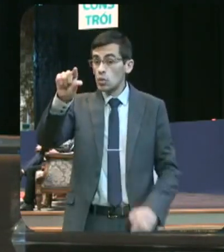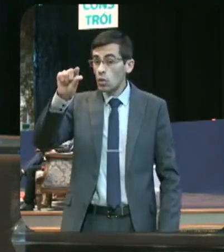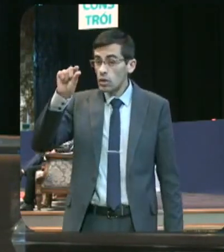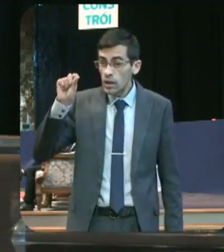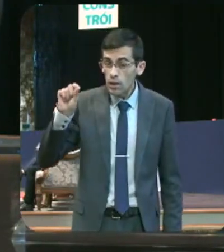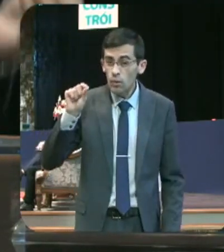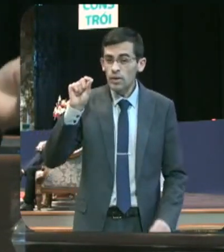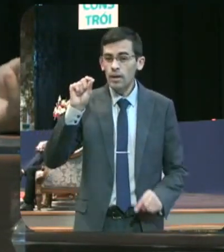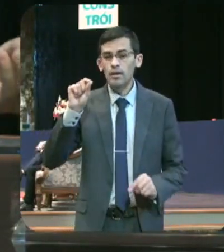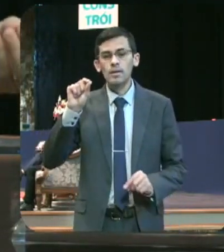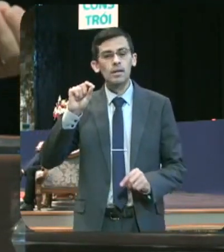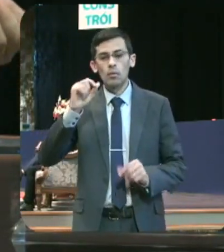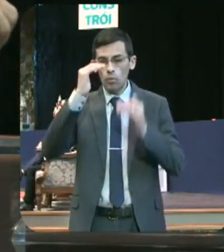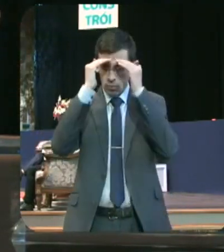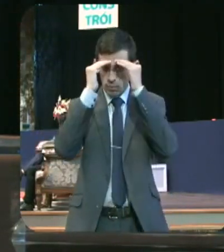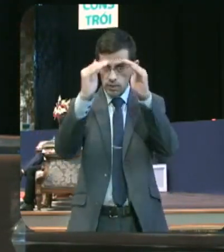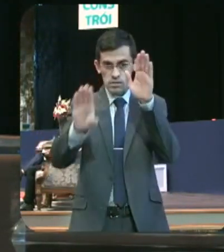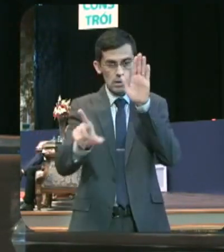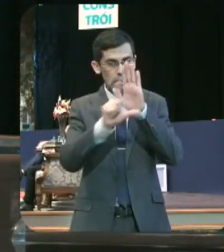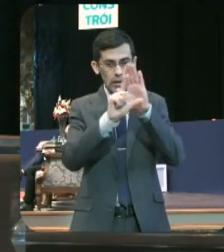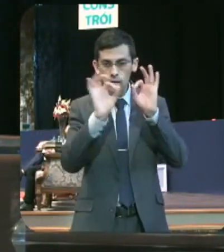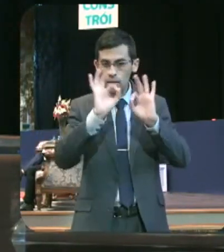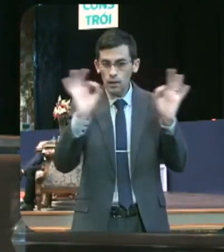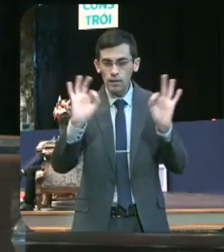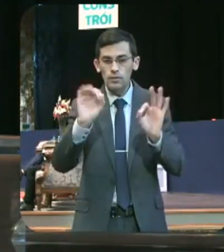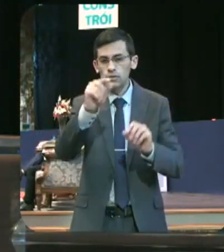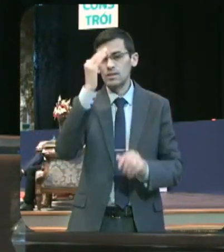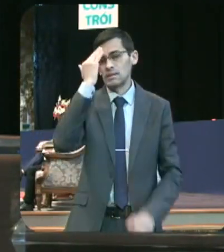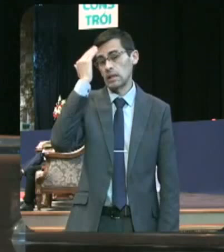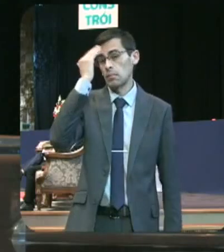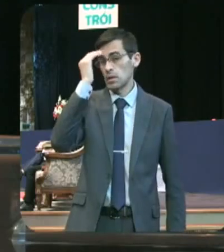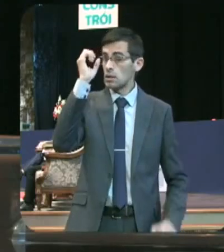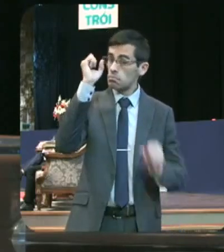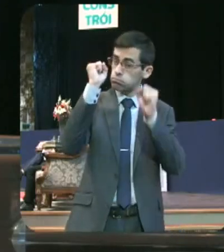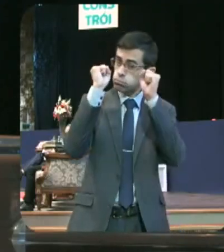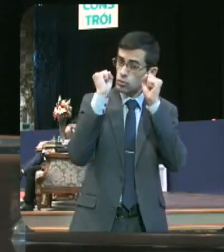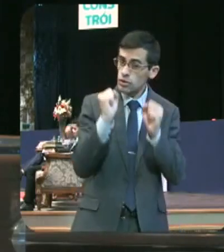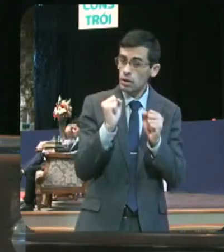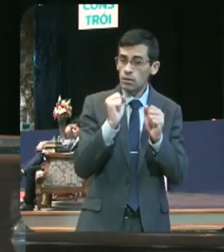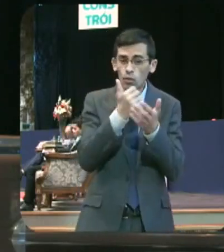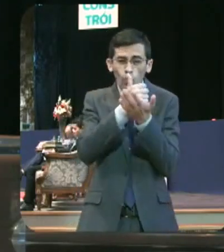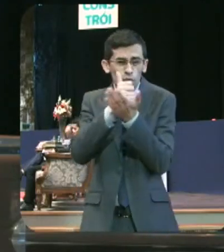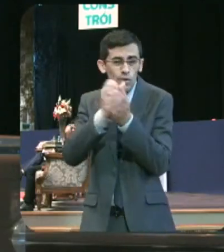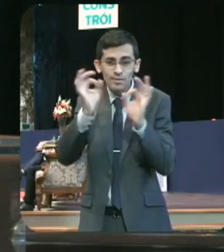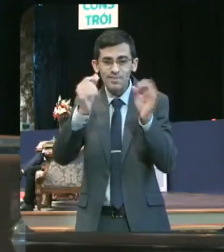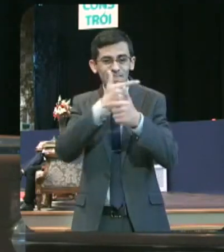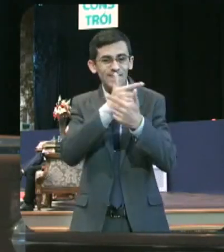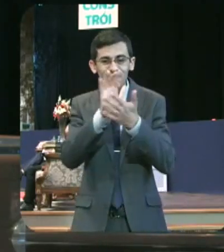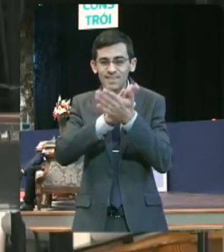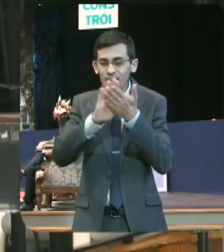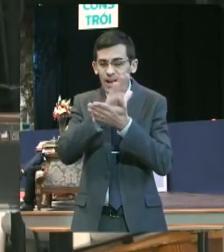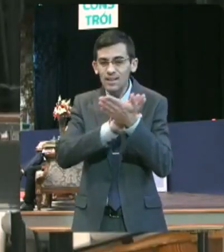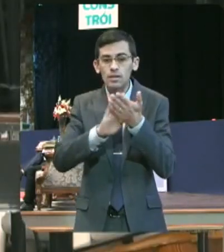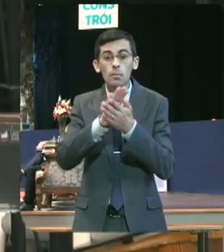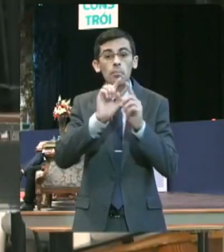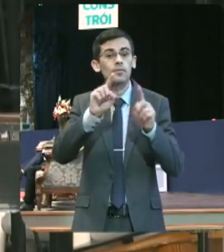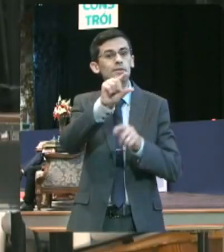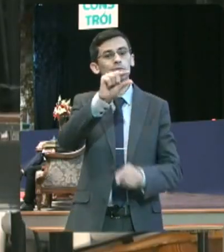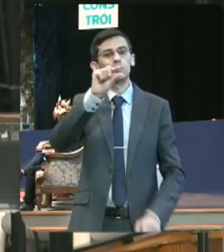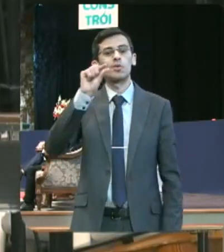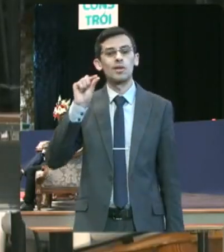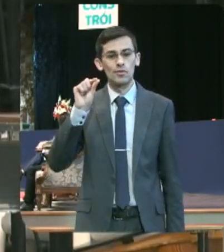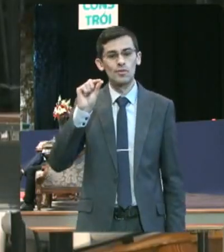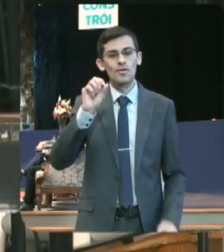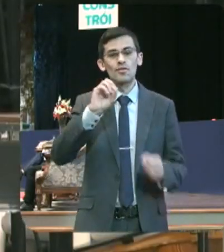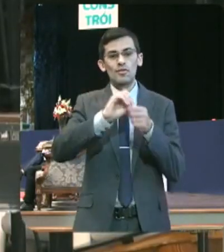decidiu correr o risco. Você sabia que podia, você não tinha o controle, você sabia que você decidiu,